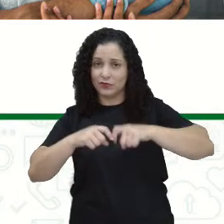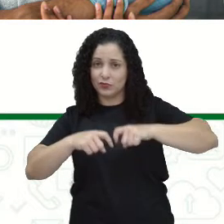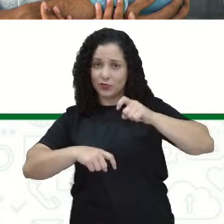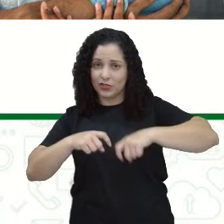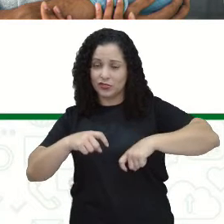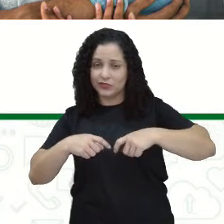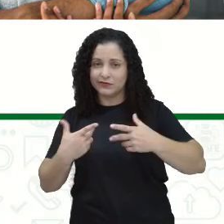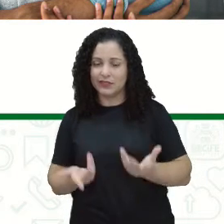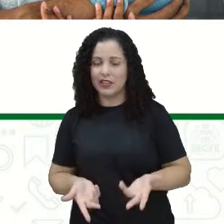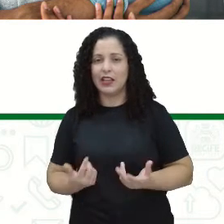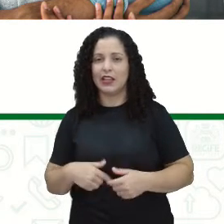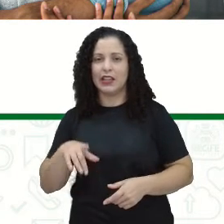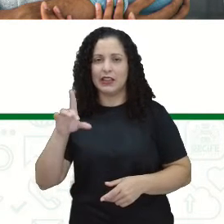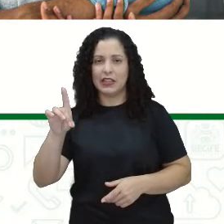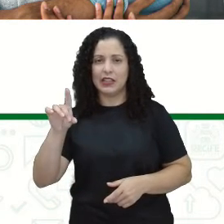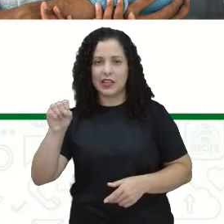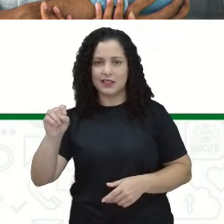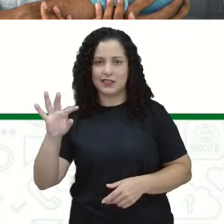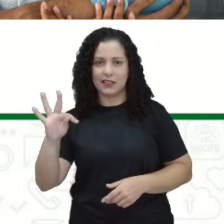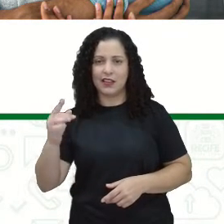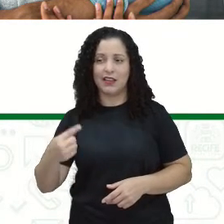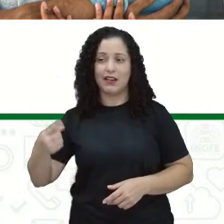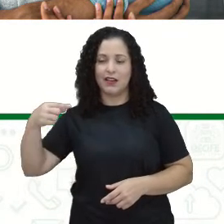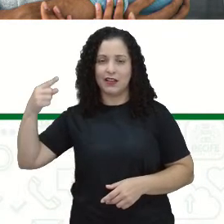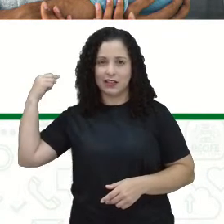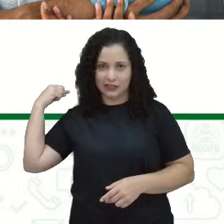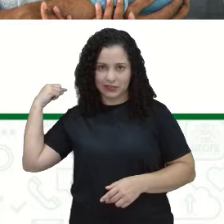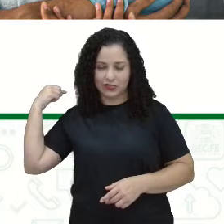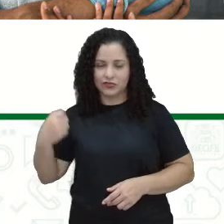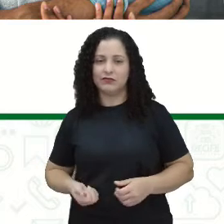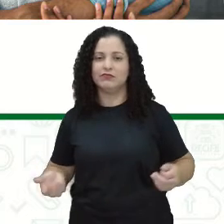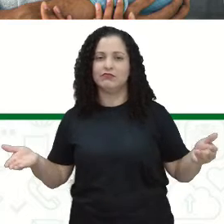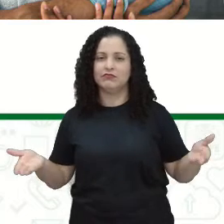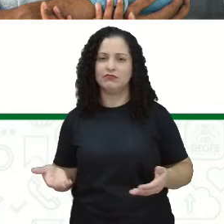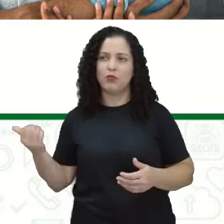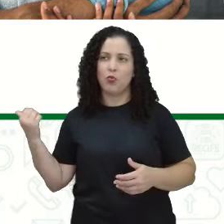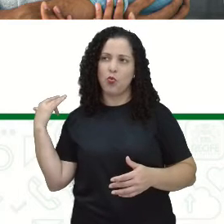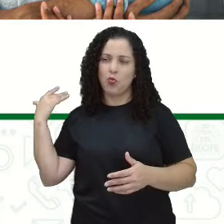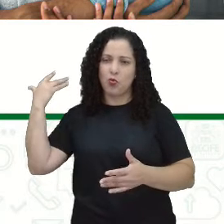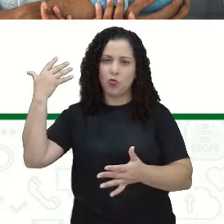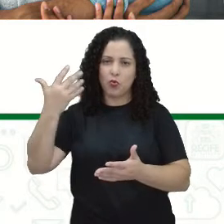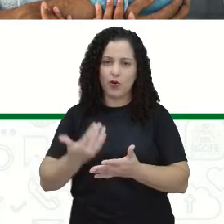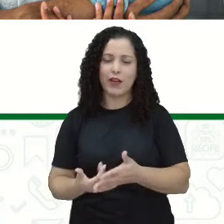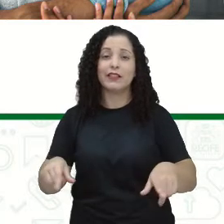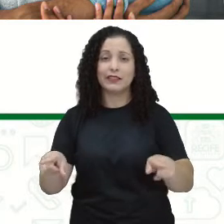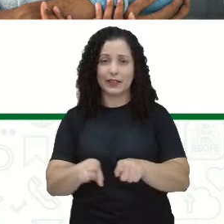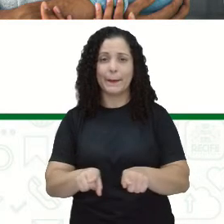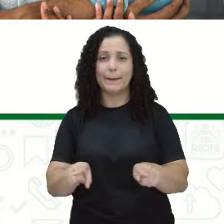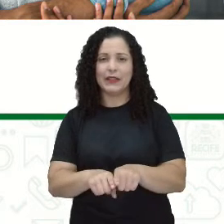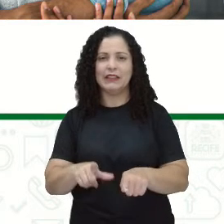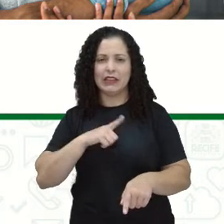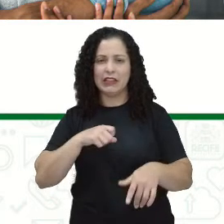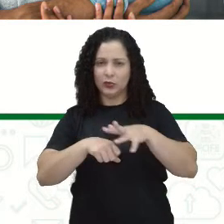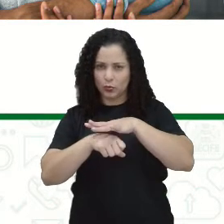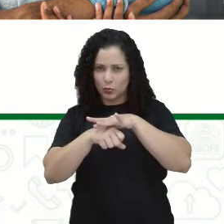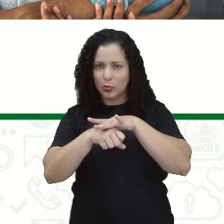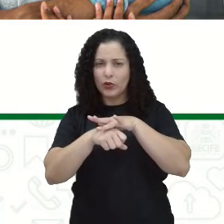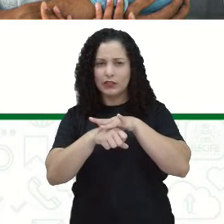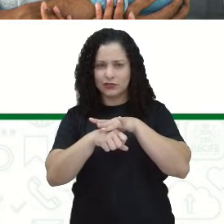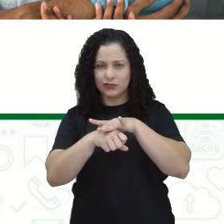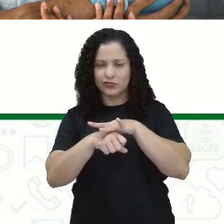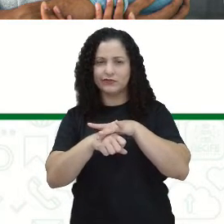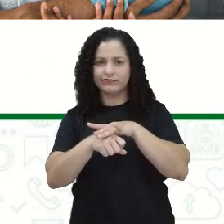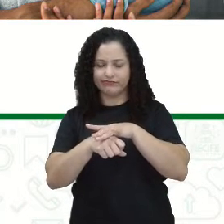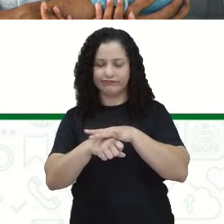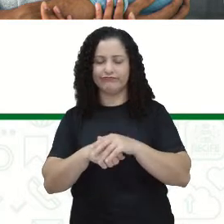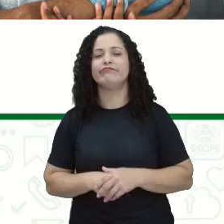gente chamava de DST, né? Doenças sexualmente transmissíveis. Mas não tem só doenças, tem infecções também que são sexualmente transmissíveis. Então,